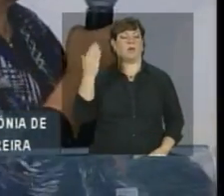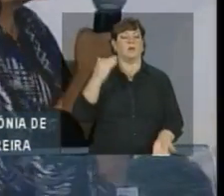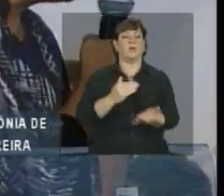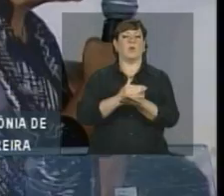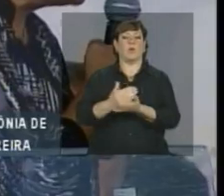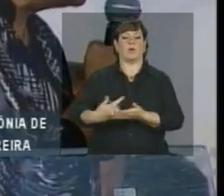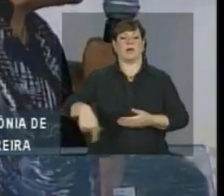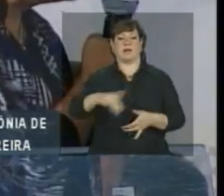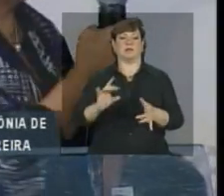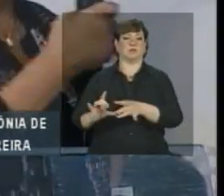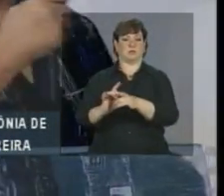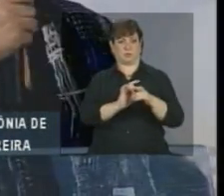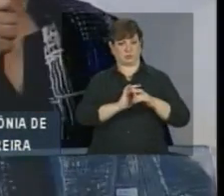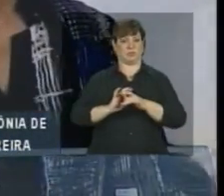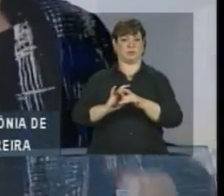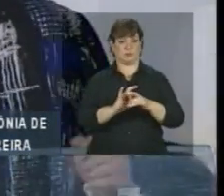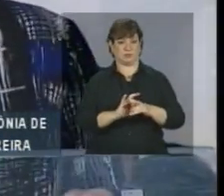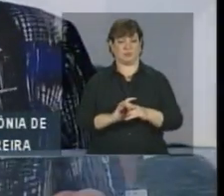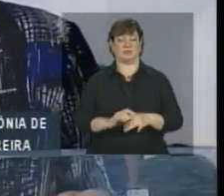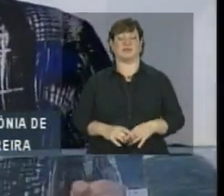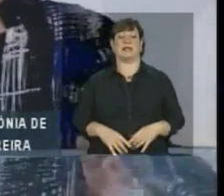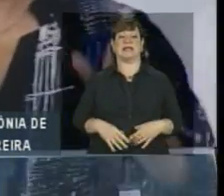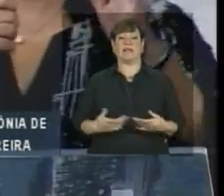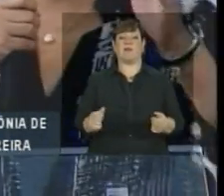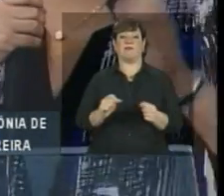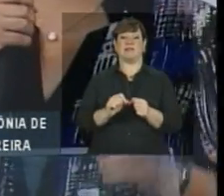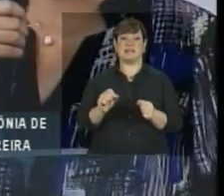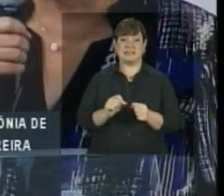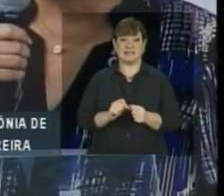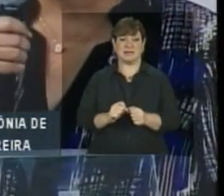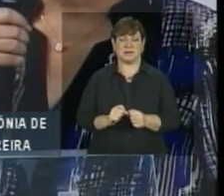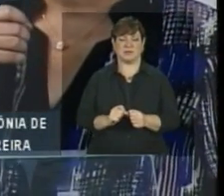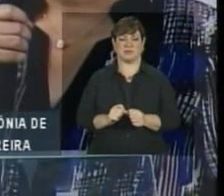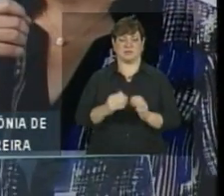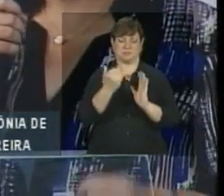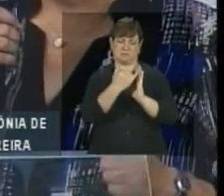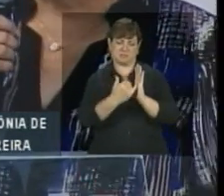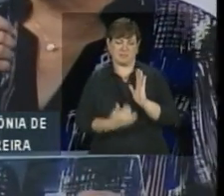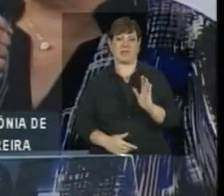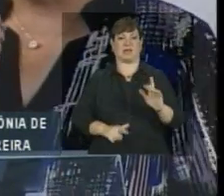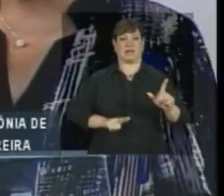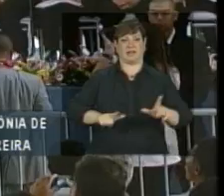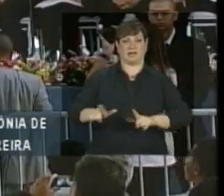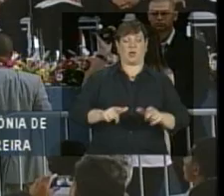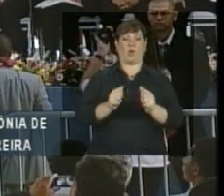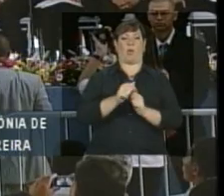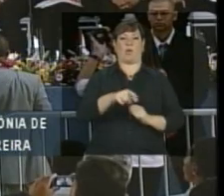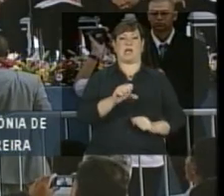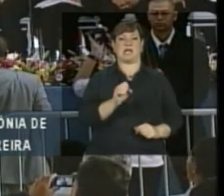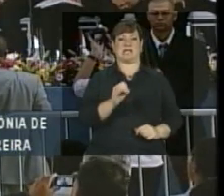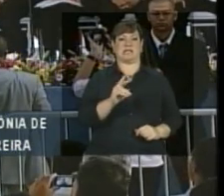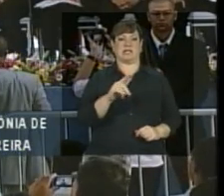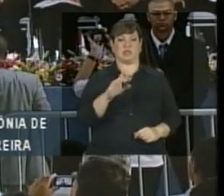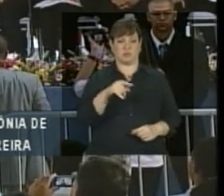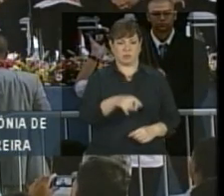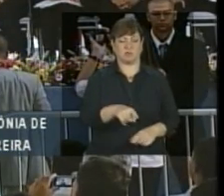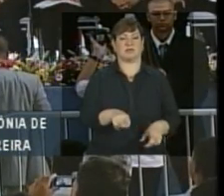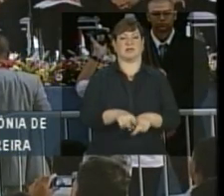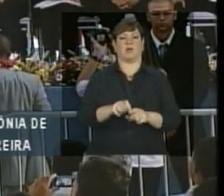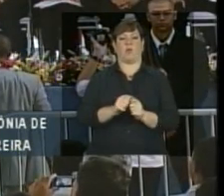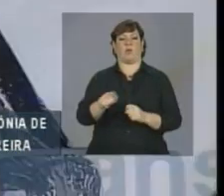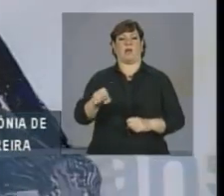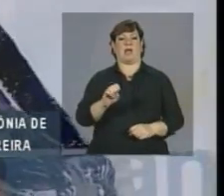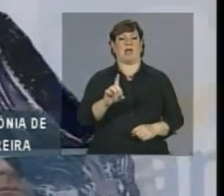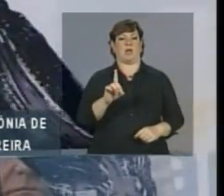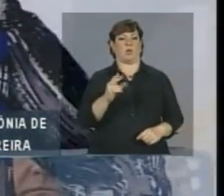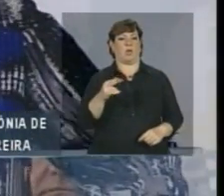início dessa parceria e estabelecemos uma linha de ação com o Sérgio e com o Eduardo